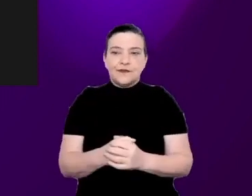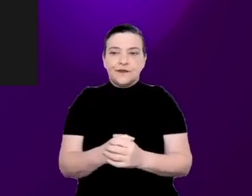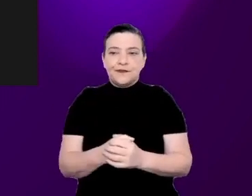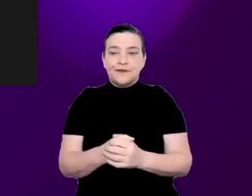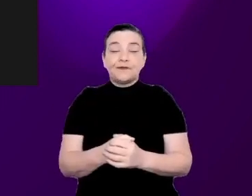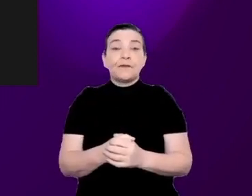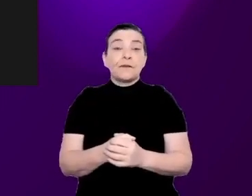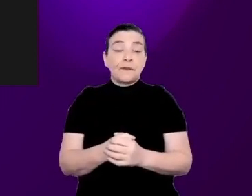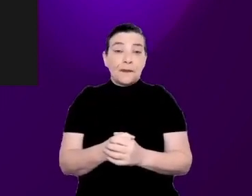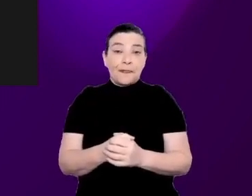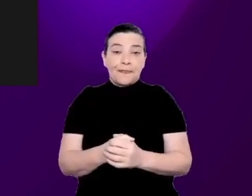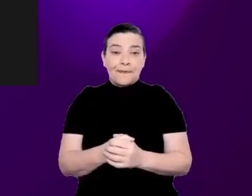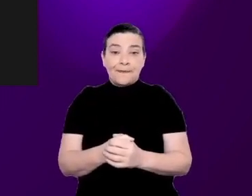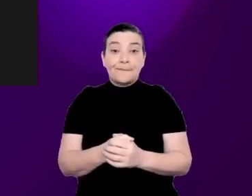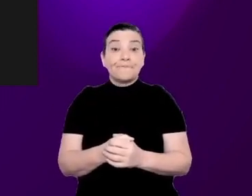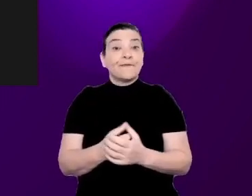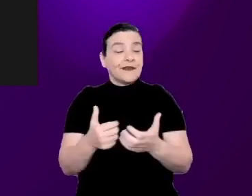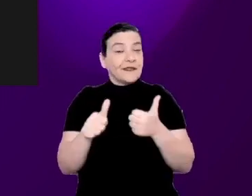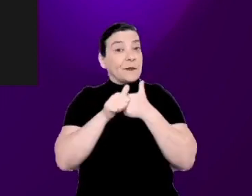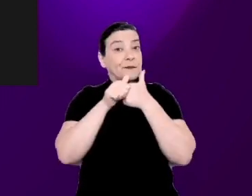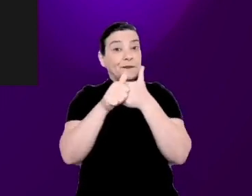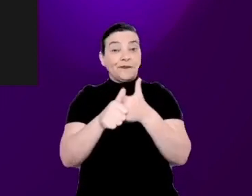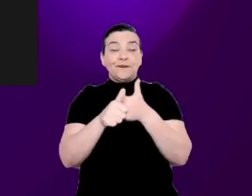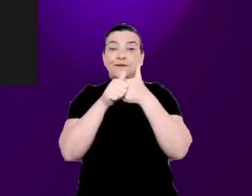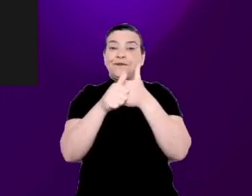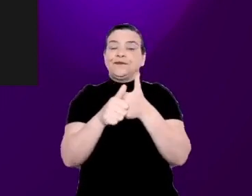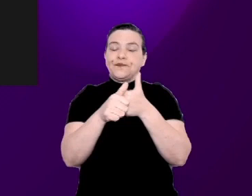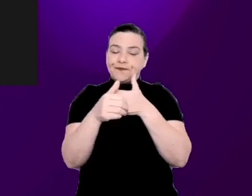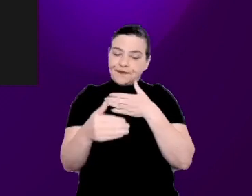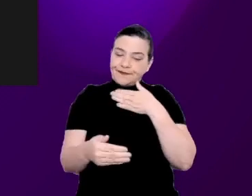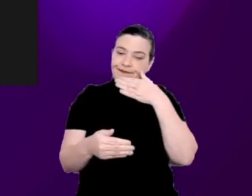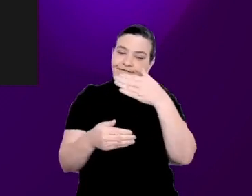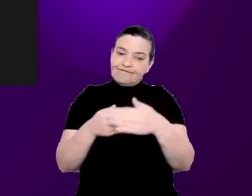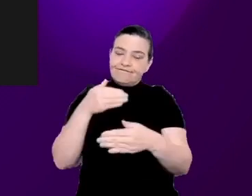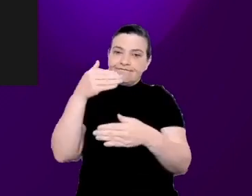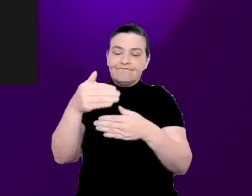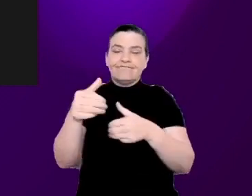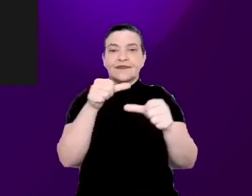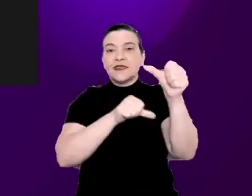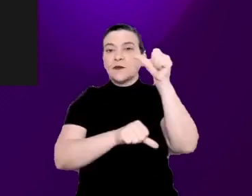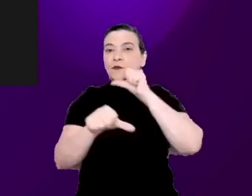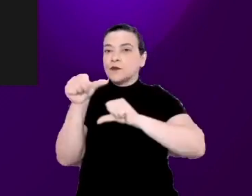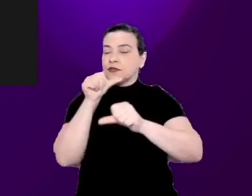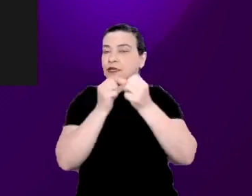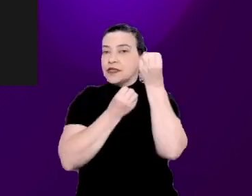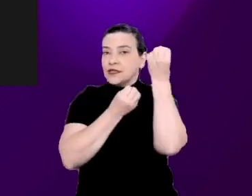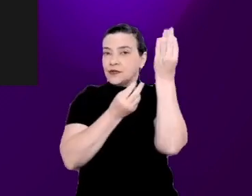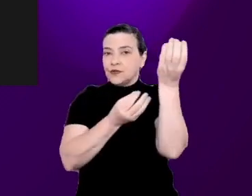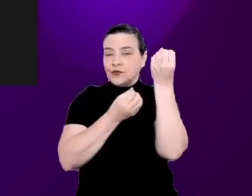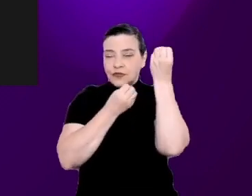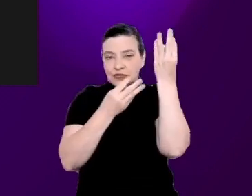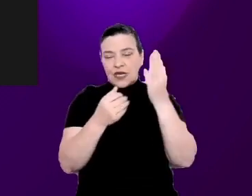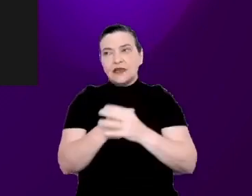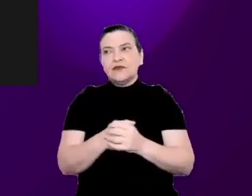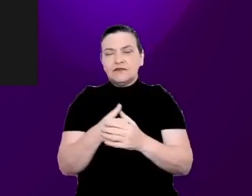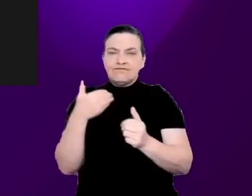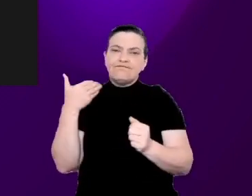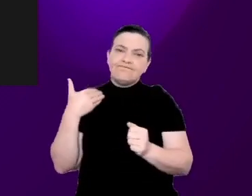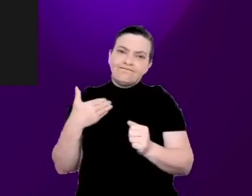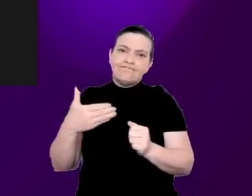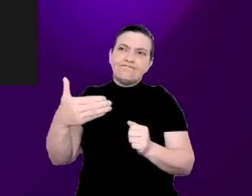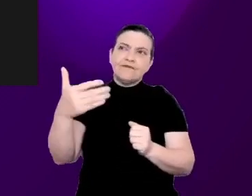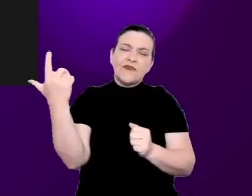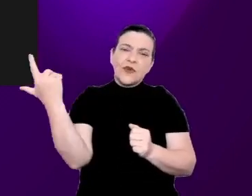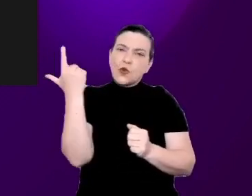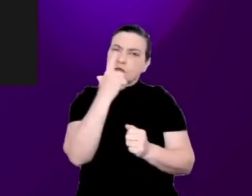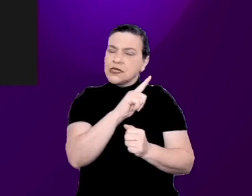a gente está assistindo aí a passos largos nessa revolução dos dados acontecerem, e provavelmente a gente só vai